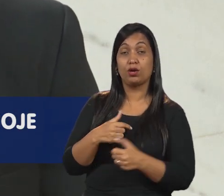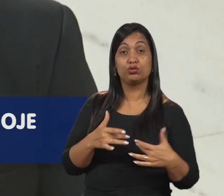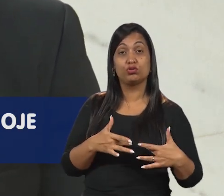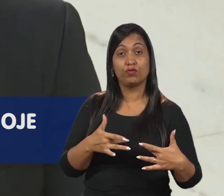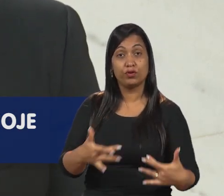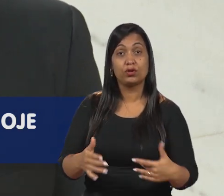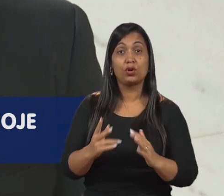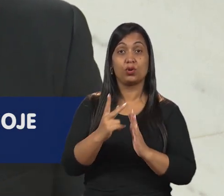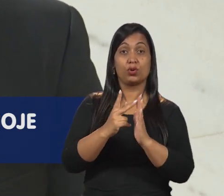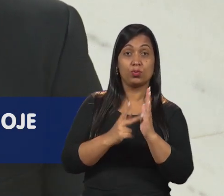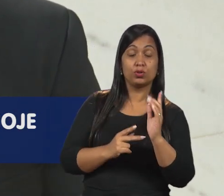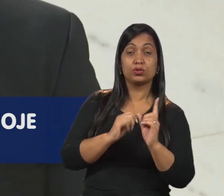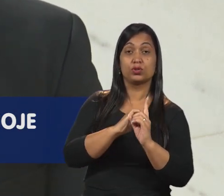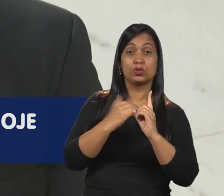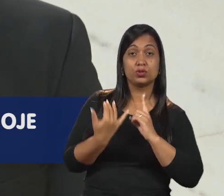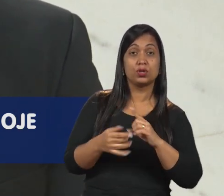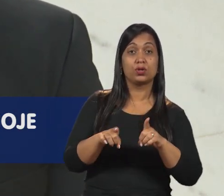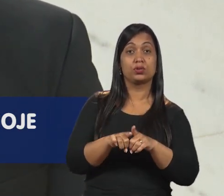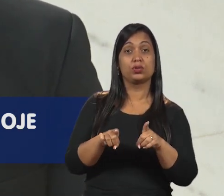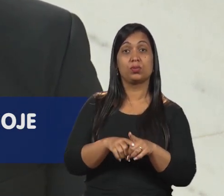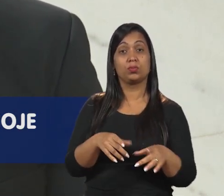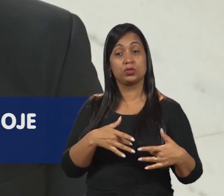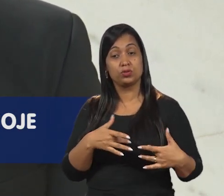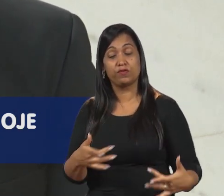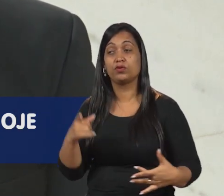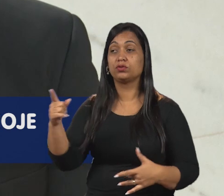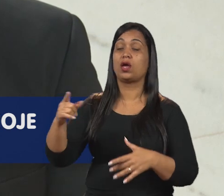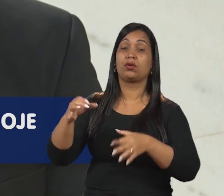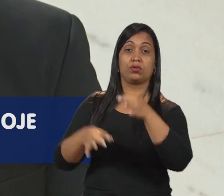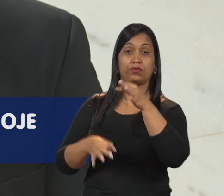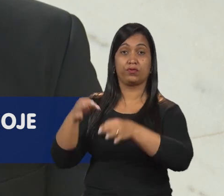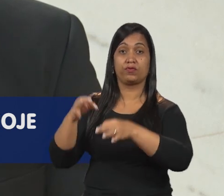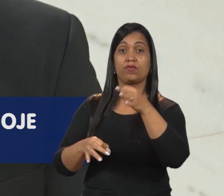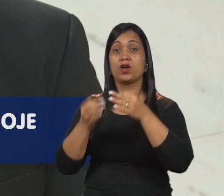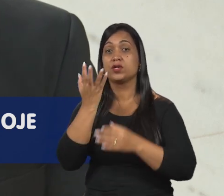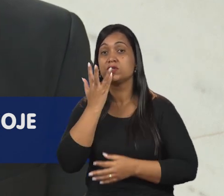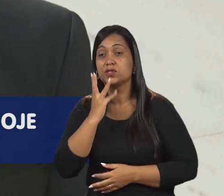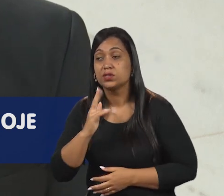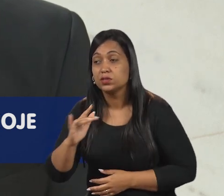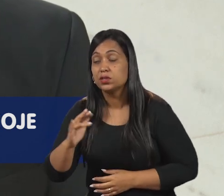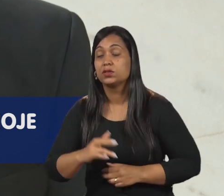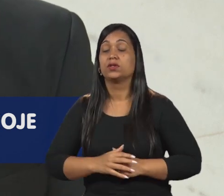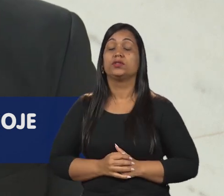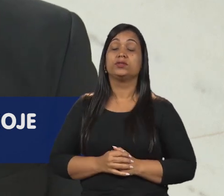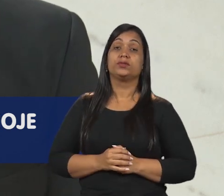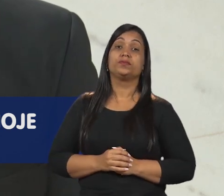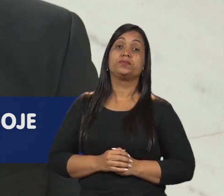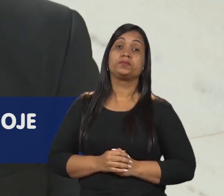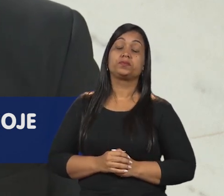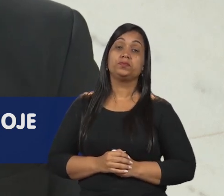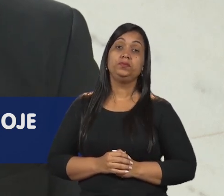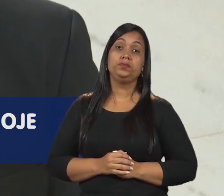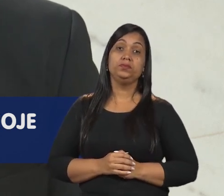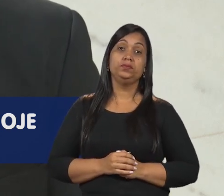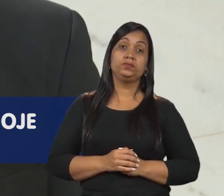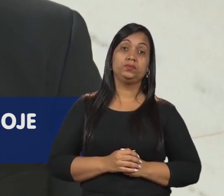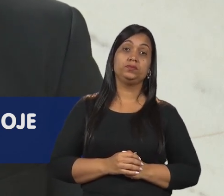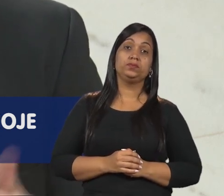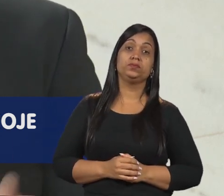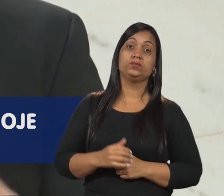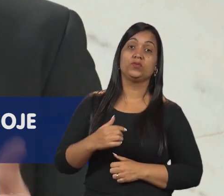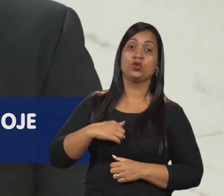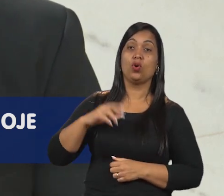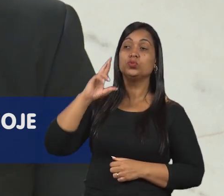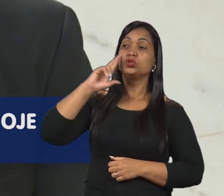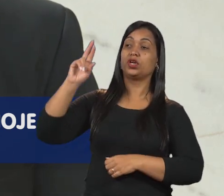fora o projeto social, sou voluntário junto à Vara da Infância, nesse tipo de ação. E, enquanto subcomandante, a gente